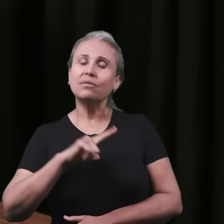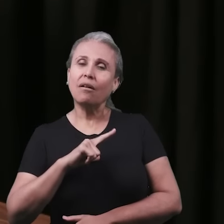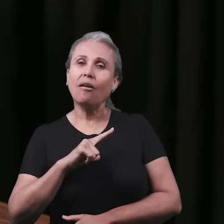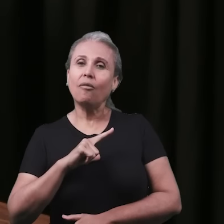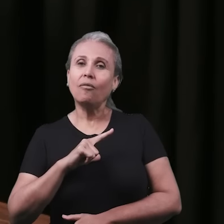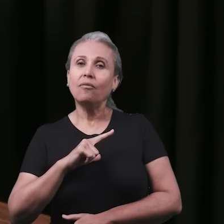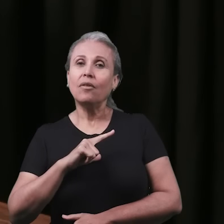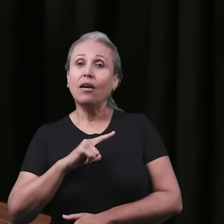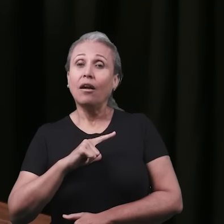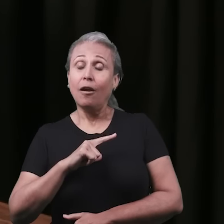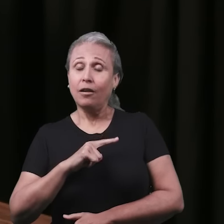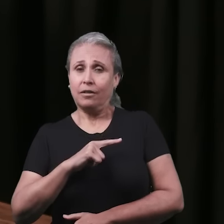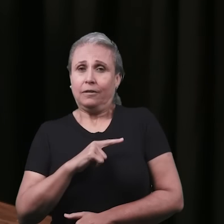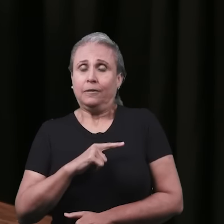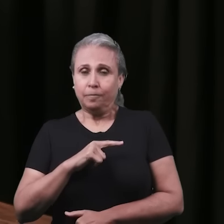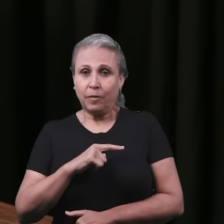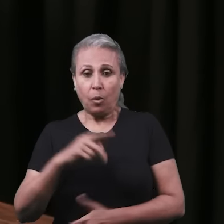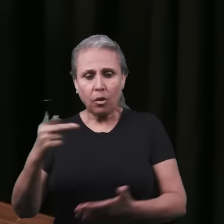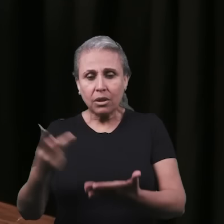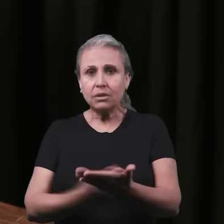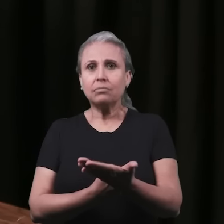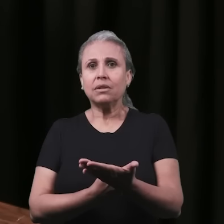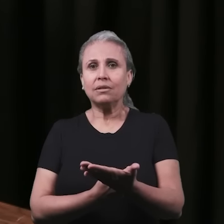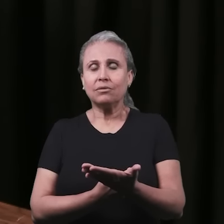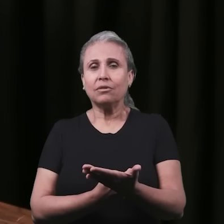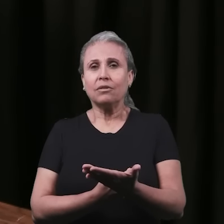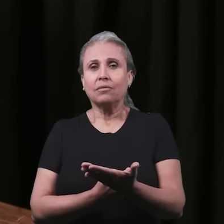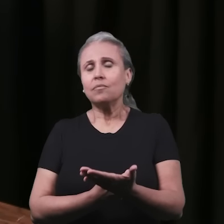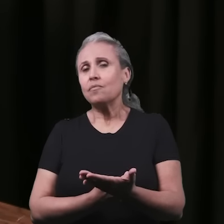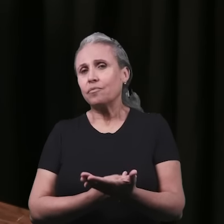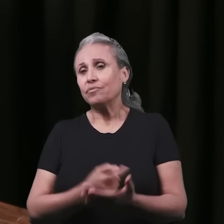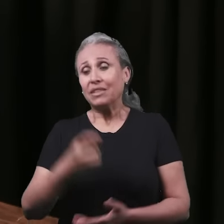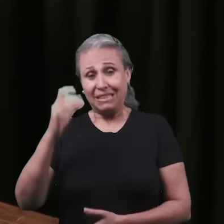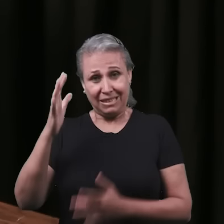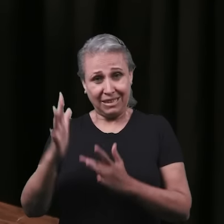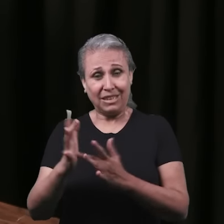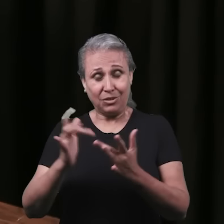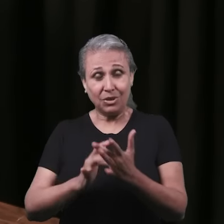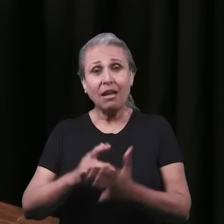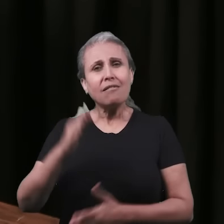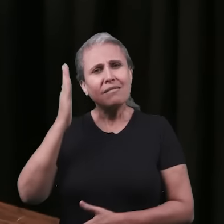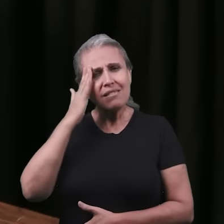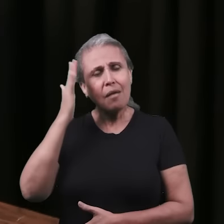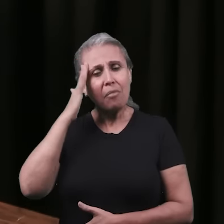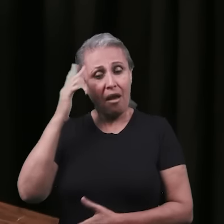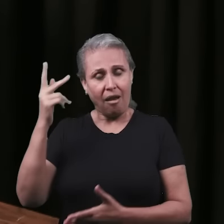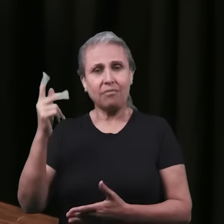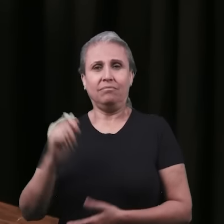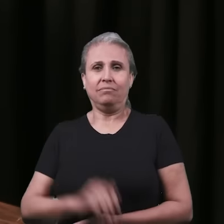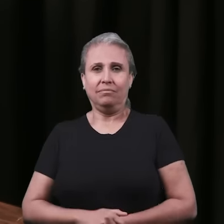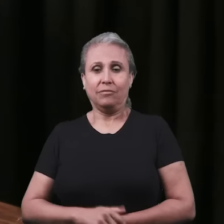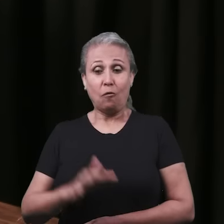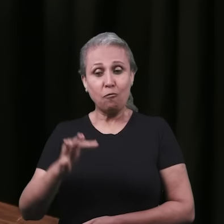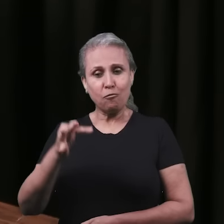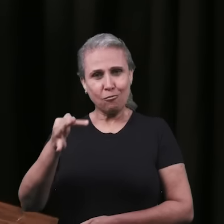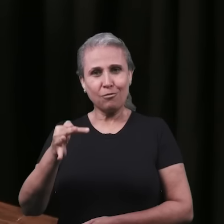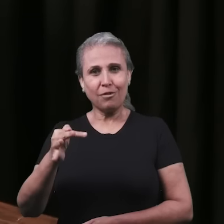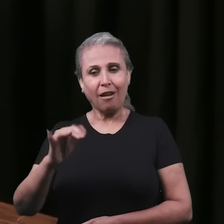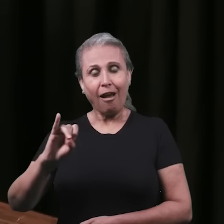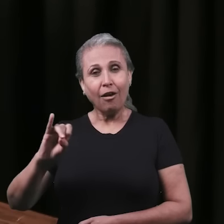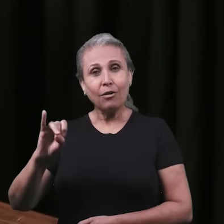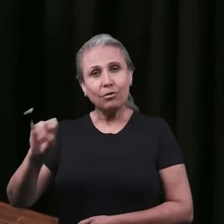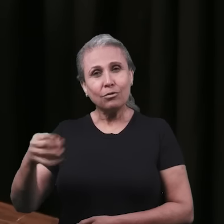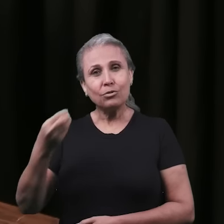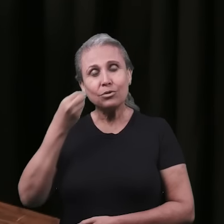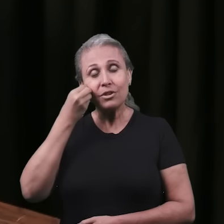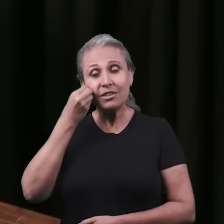um fato que, embora o Senhor Jesus soubesse, né, tivesse lhe dado amor, tivesse lhe dado a mesma atenção, o mesmo chamado que todos os